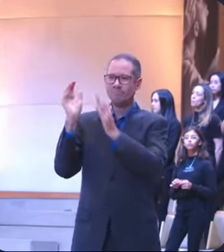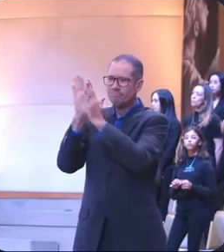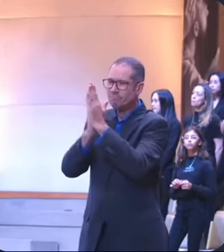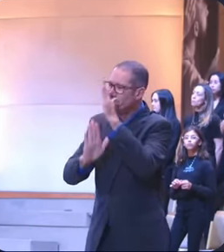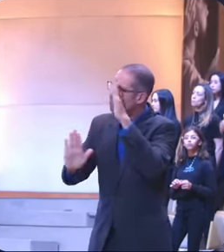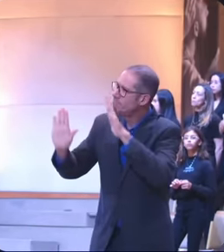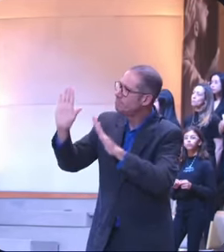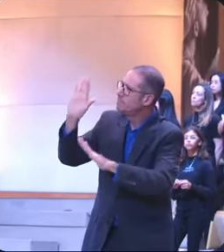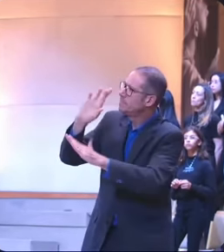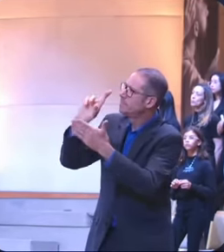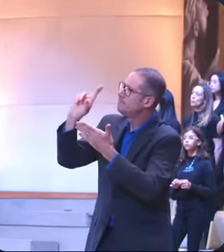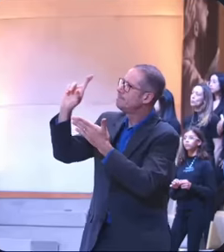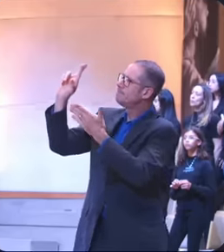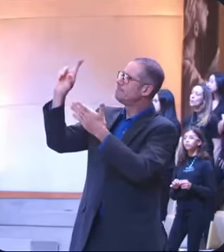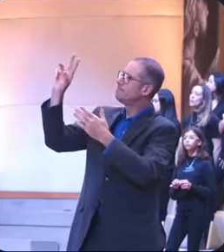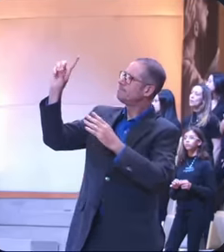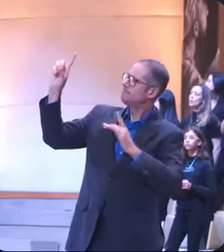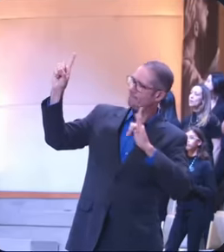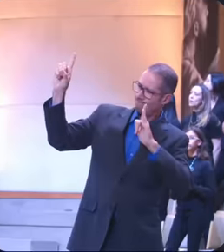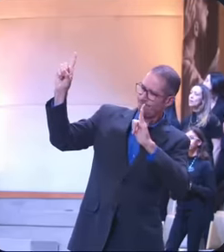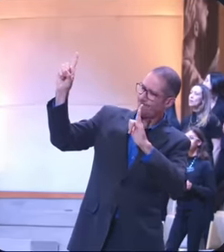Senhor. Te amo,